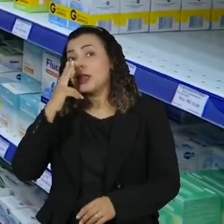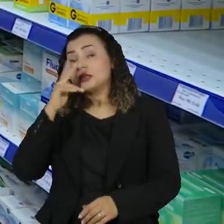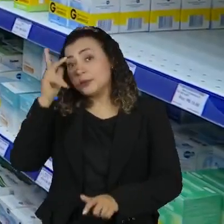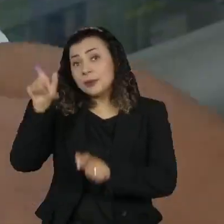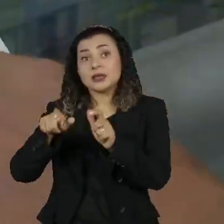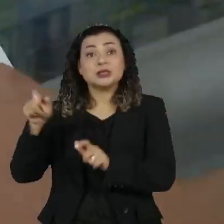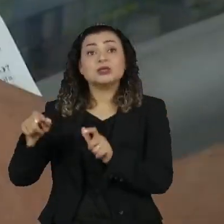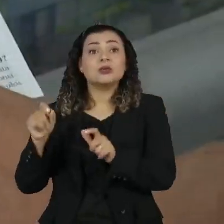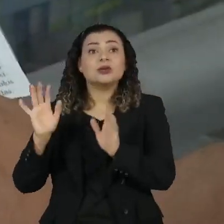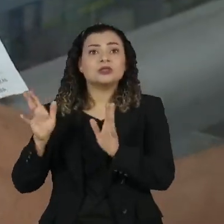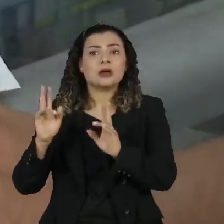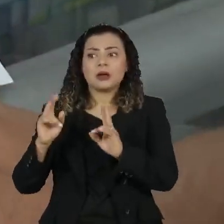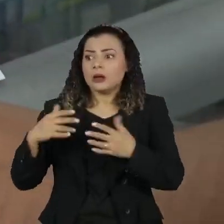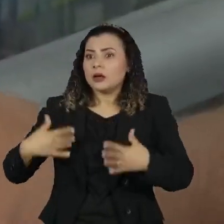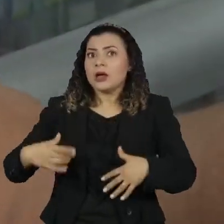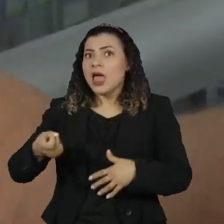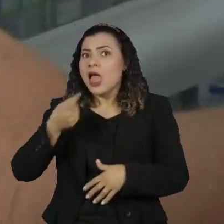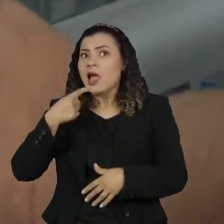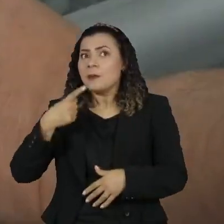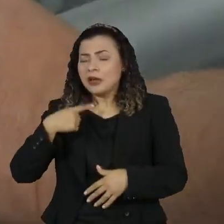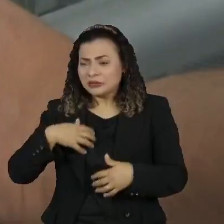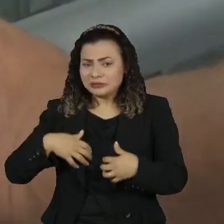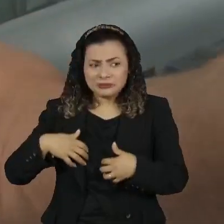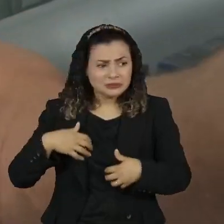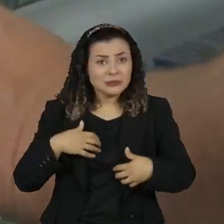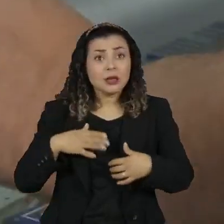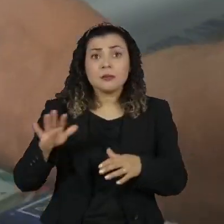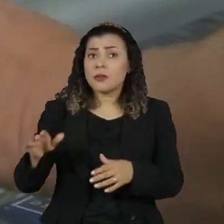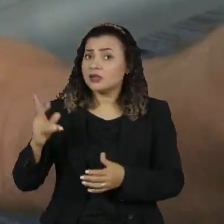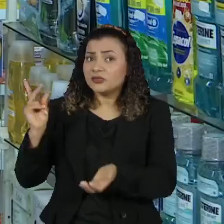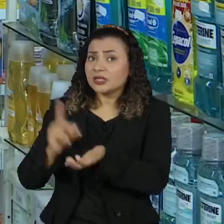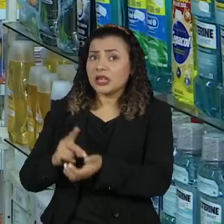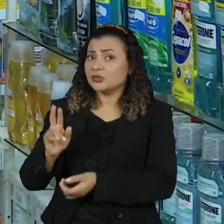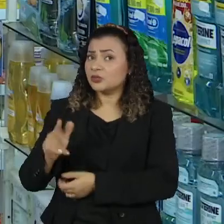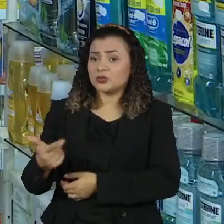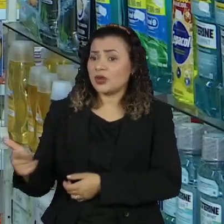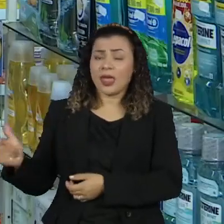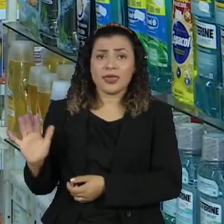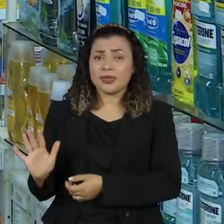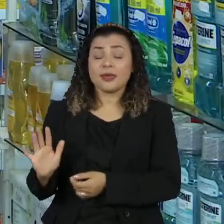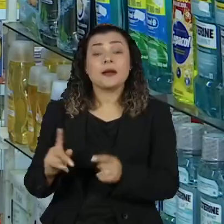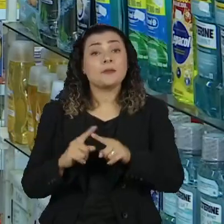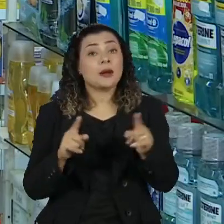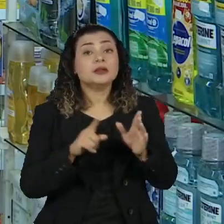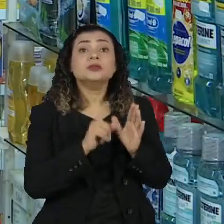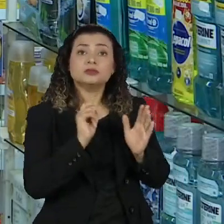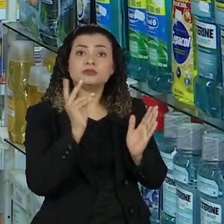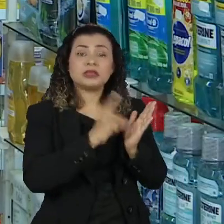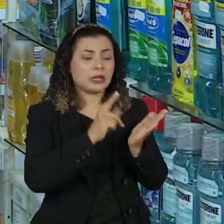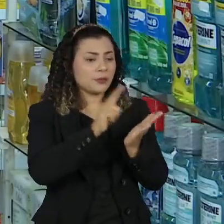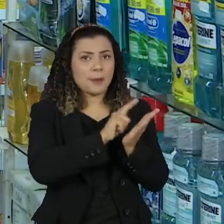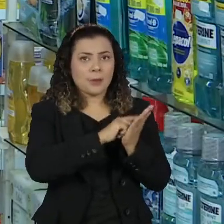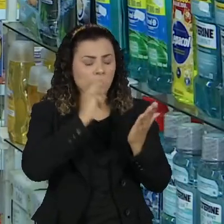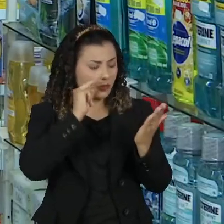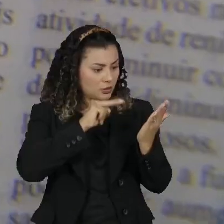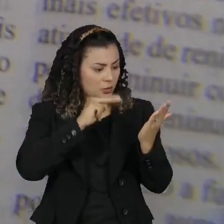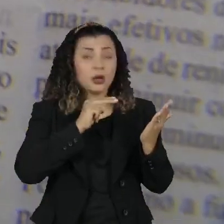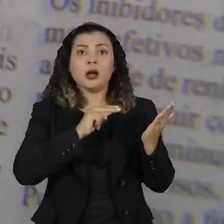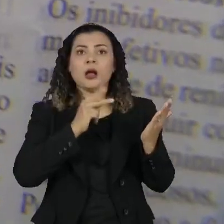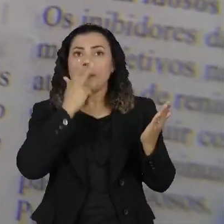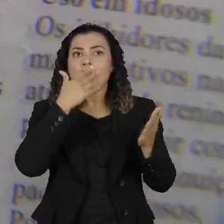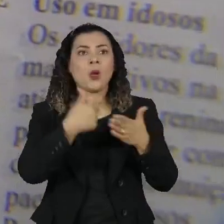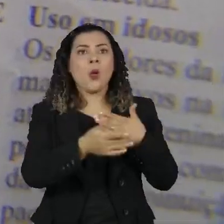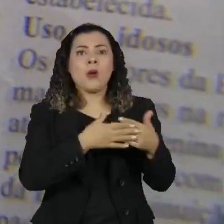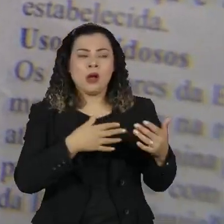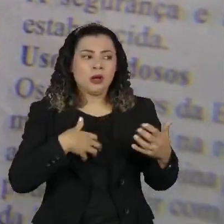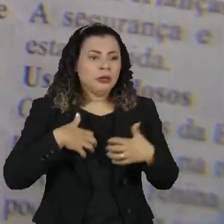paciente sente os efeitos de uma medicação ingerida sem que eles sejam reais. A sensação no efeito nocebo é de que a qualquer momento